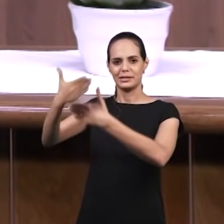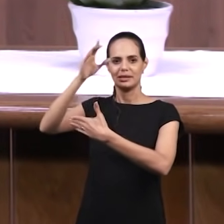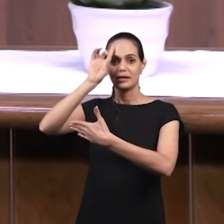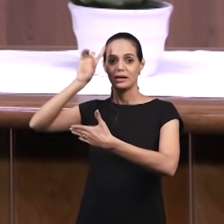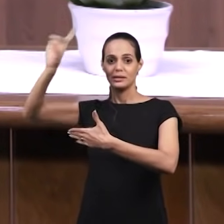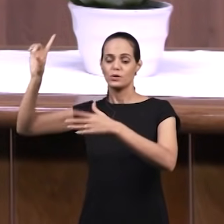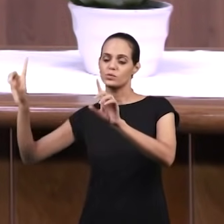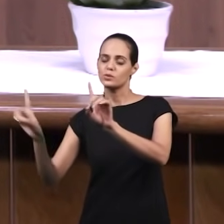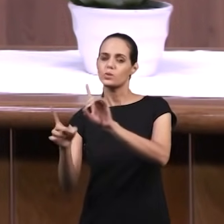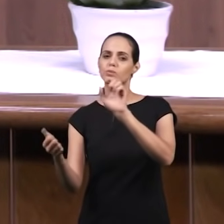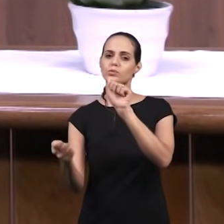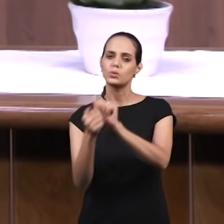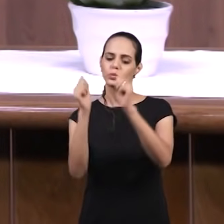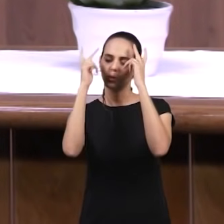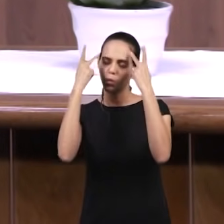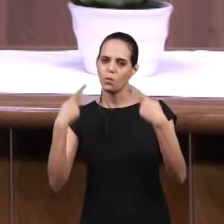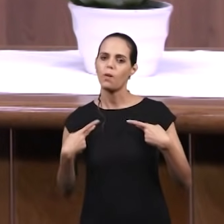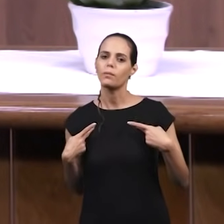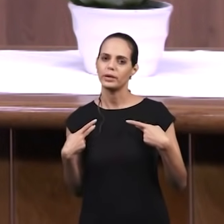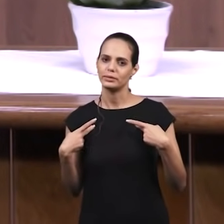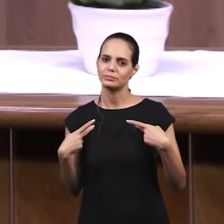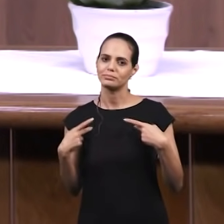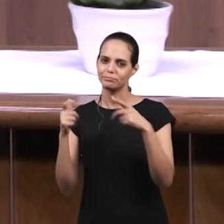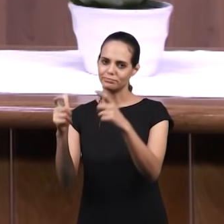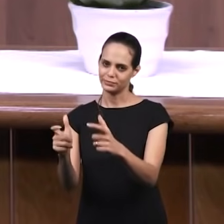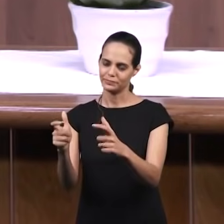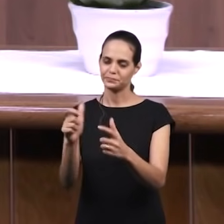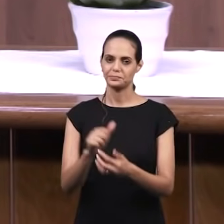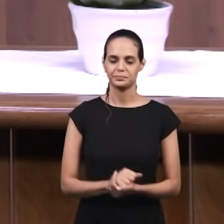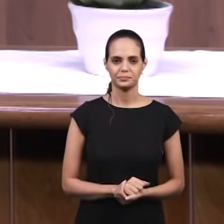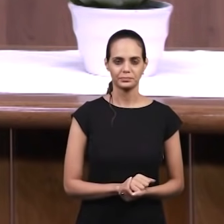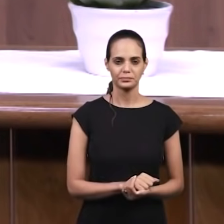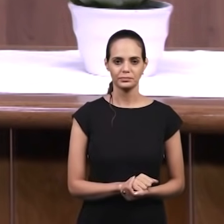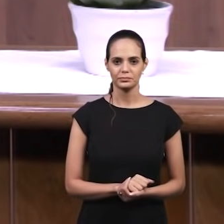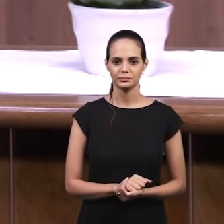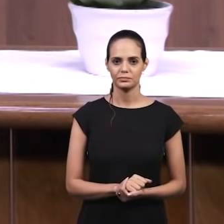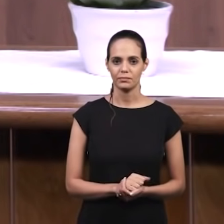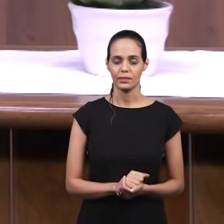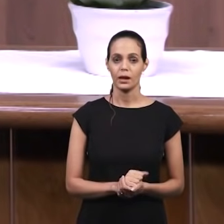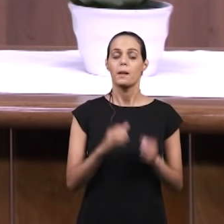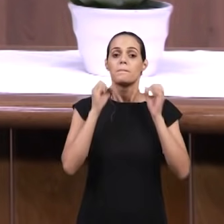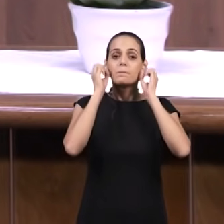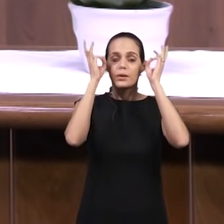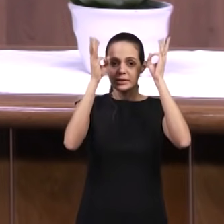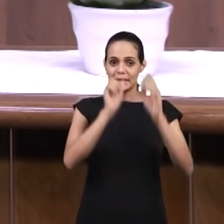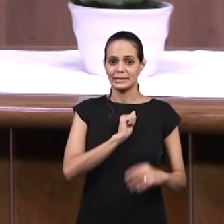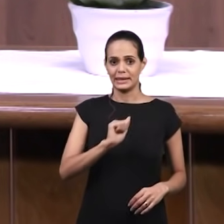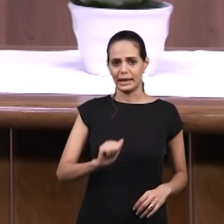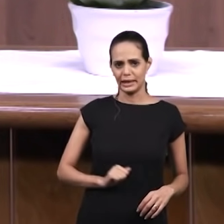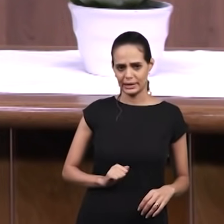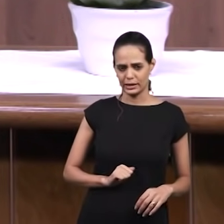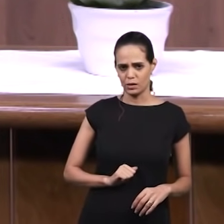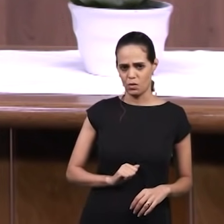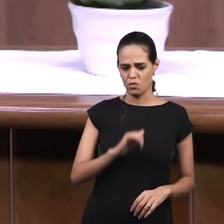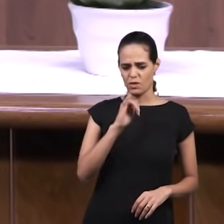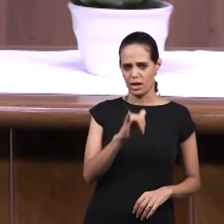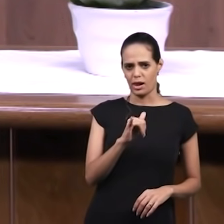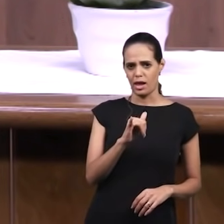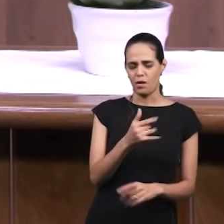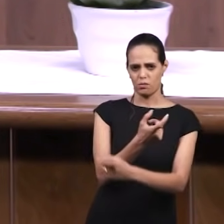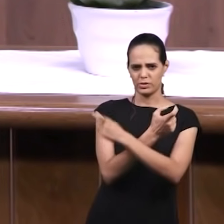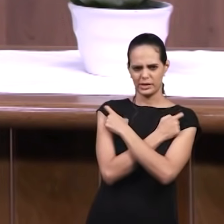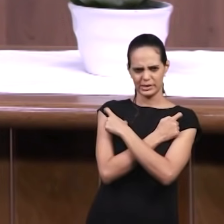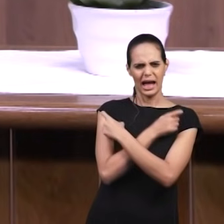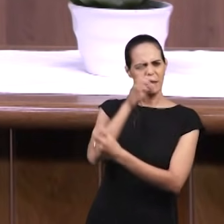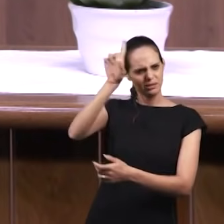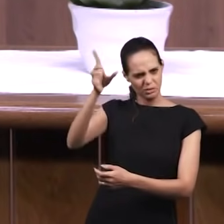naquele lugar. Então, quando Moisés e Arão chegam a Faraó e dizem: deixa ir meu povo, alguém diz: Deus está pedindo permissão? Não, Deus